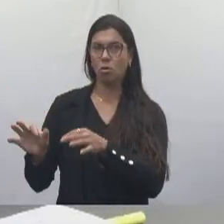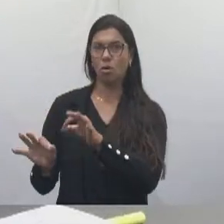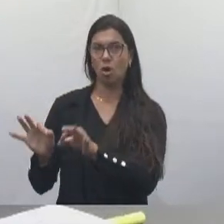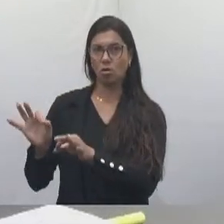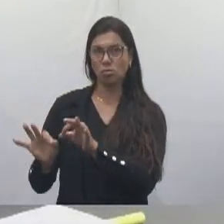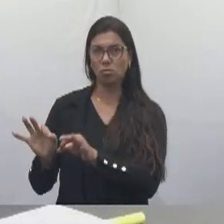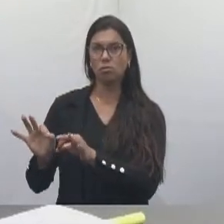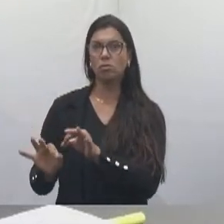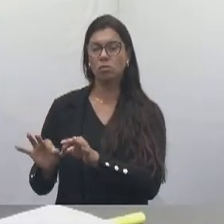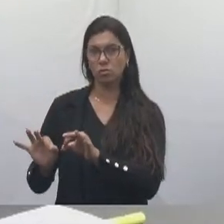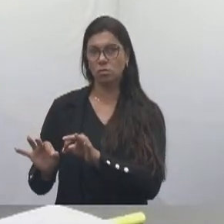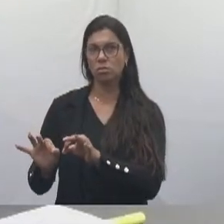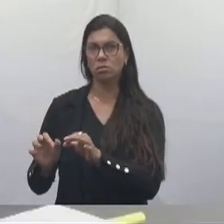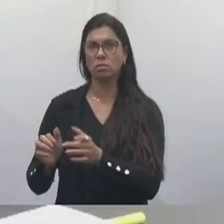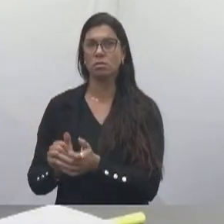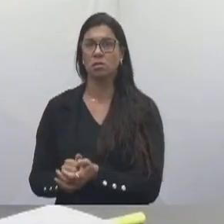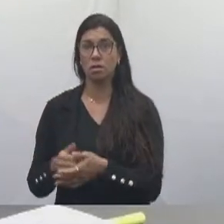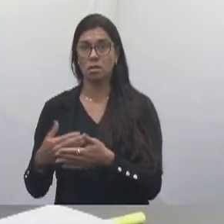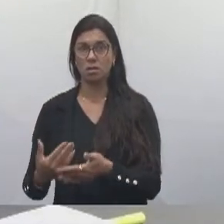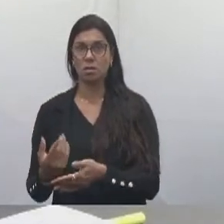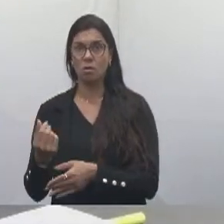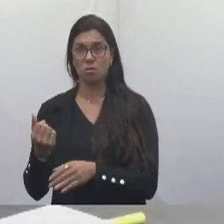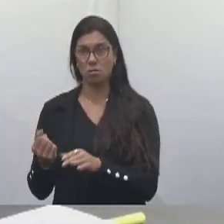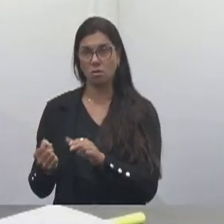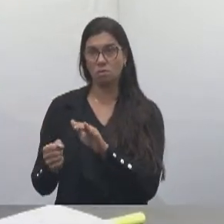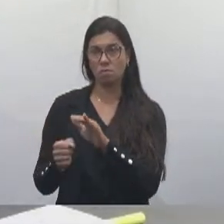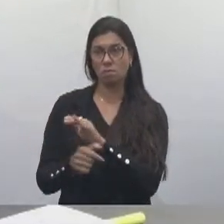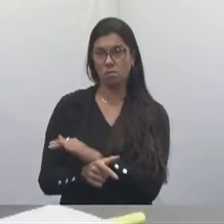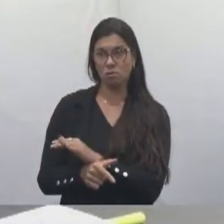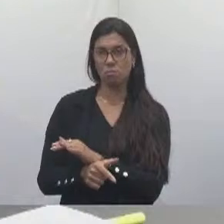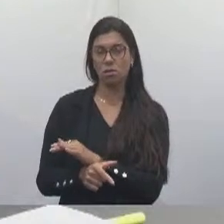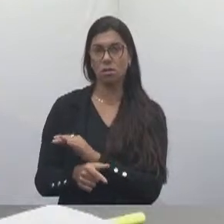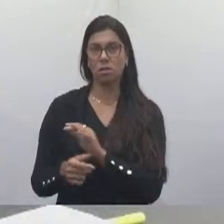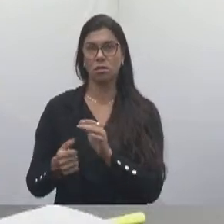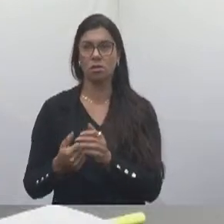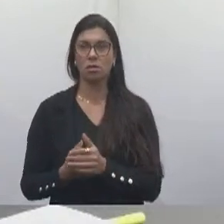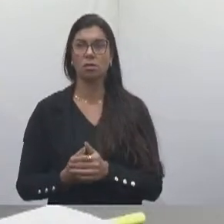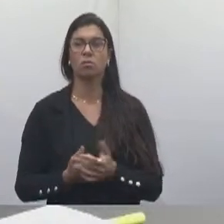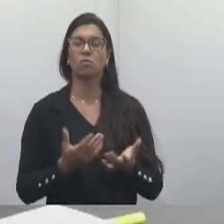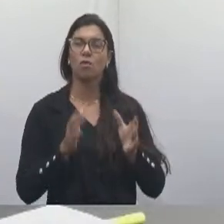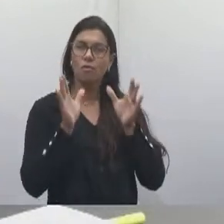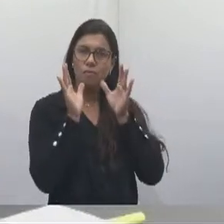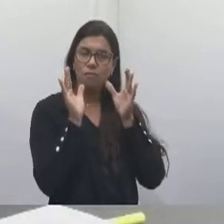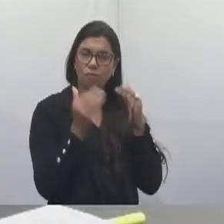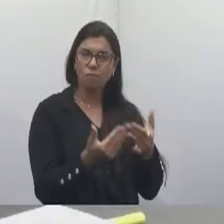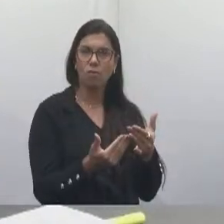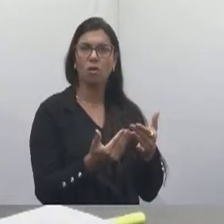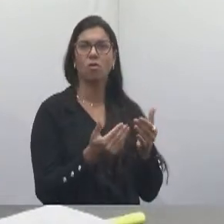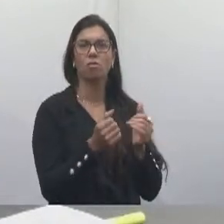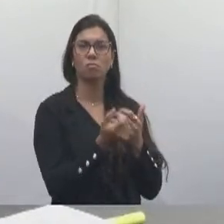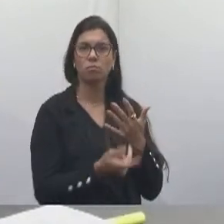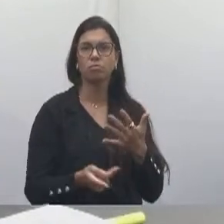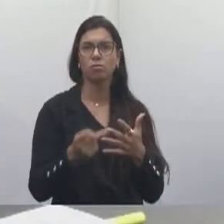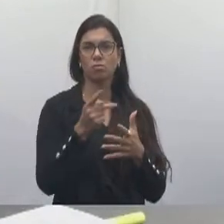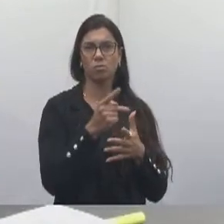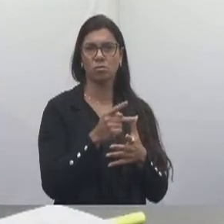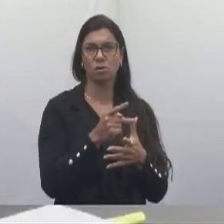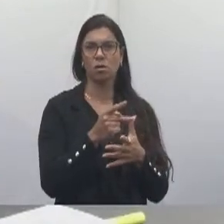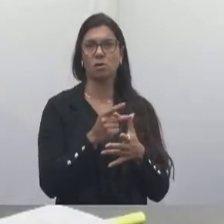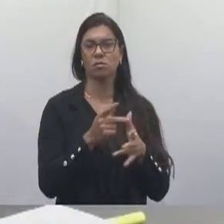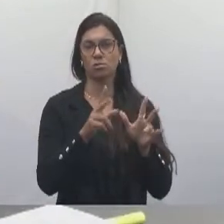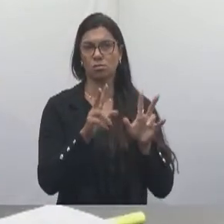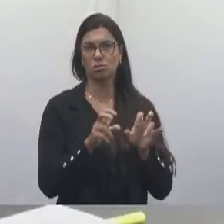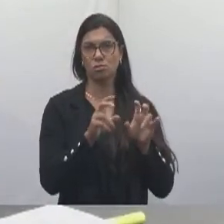para que esses investimentos fossem feitos realmente com foco em buscar prioridade para o município com